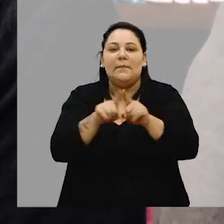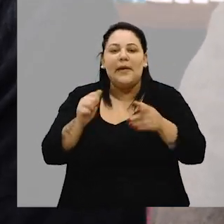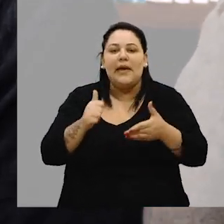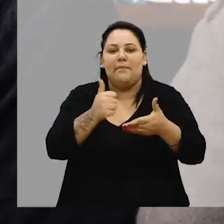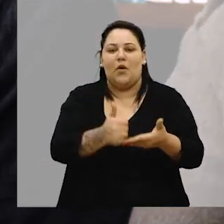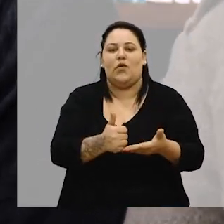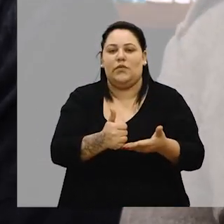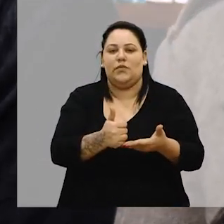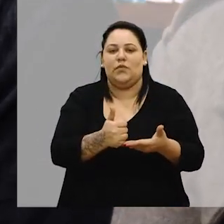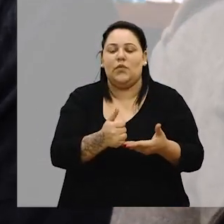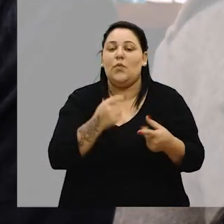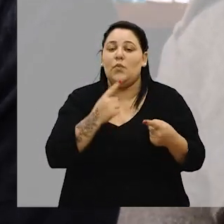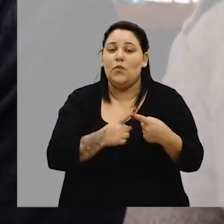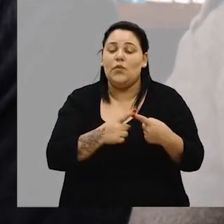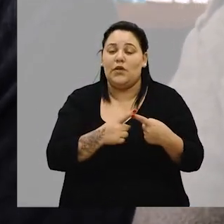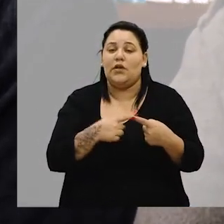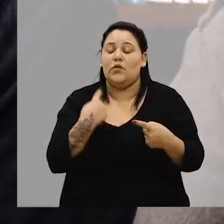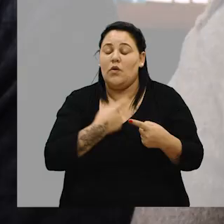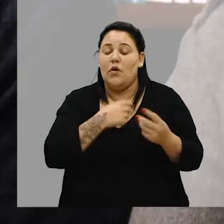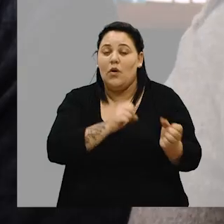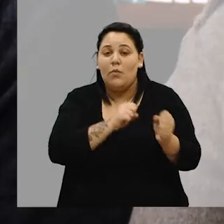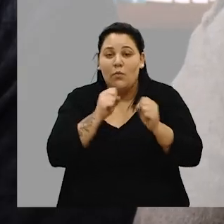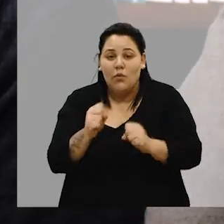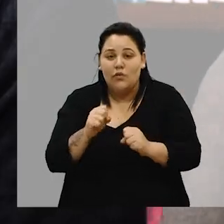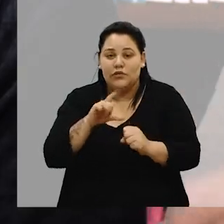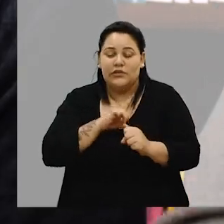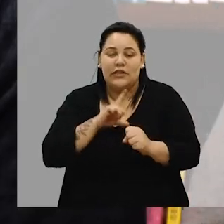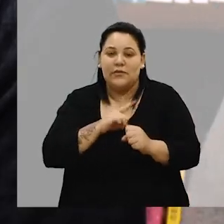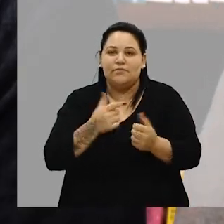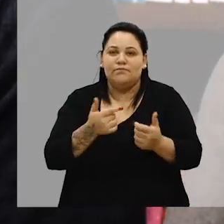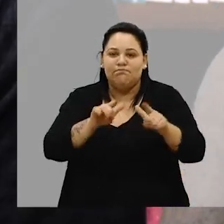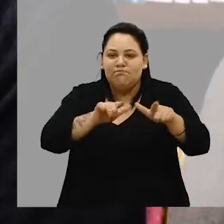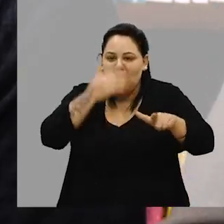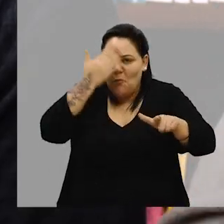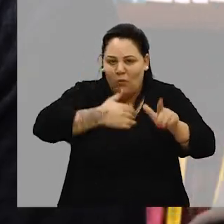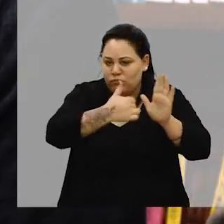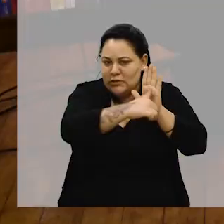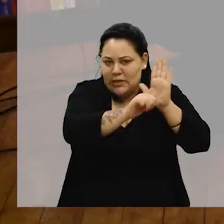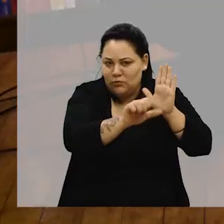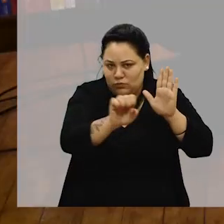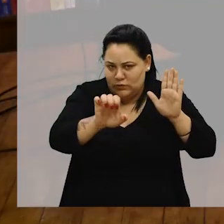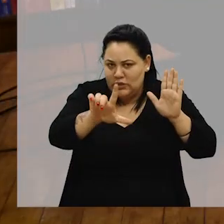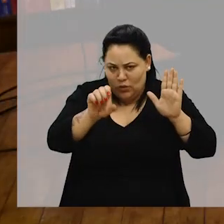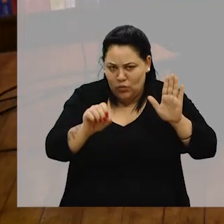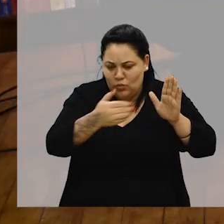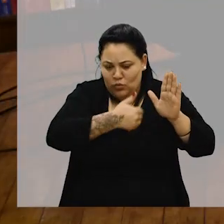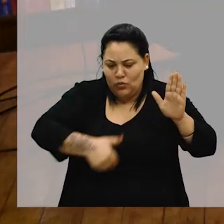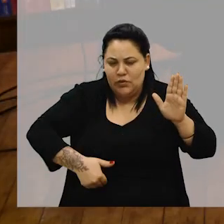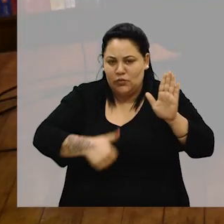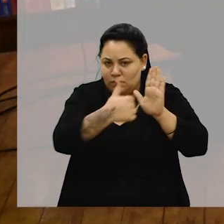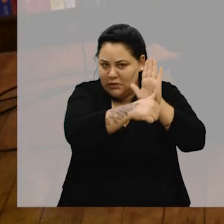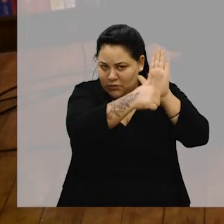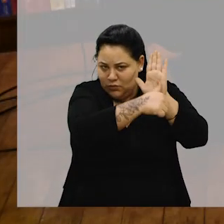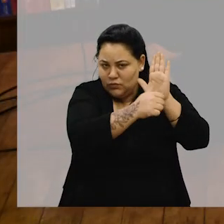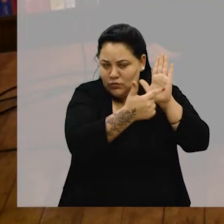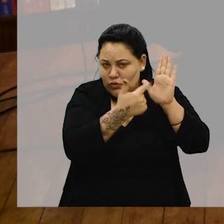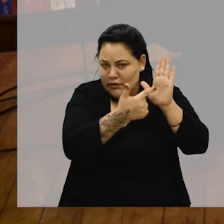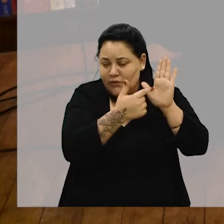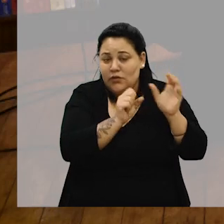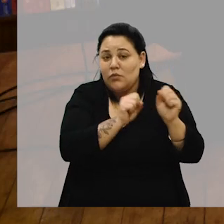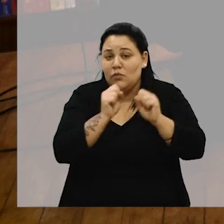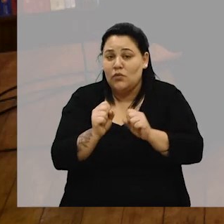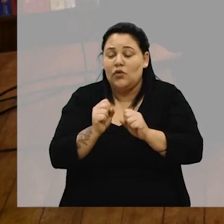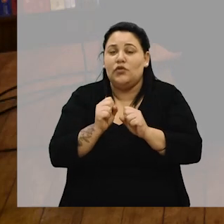de incentivo também favorecem, né, para que se possa ter ali um selo, digamos assim, um selo público no